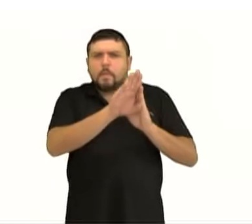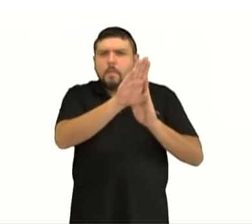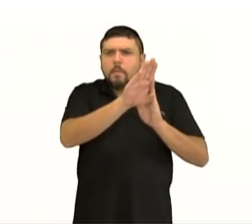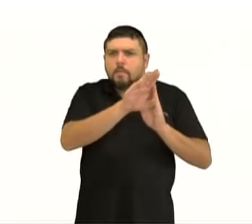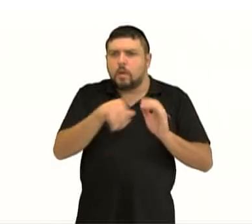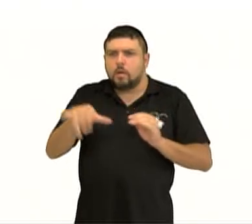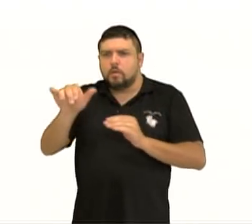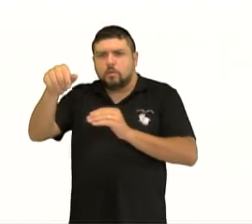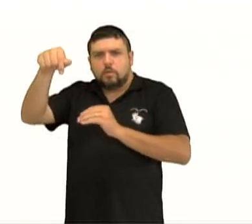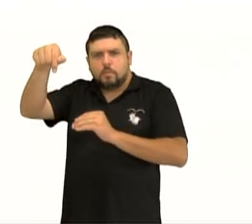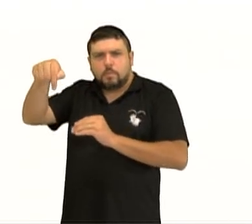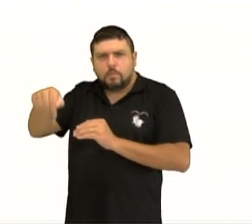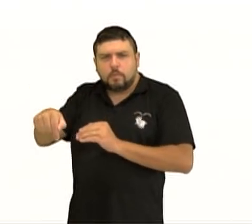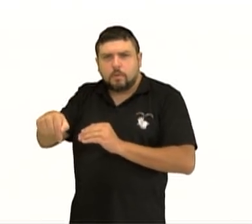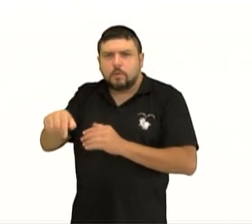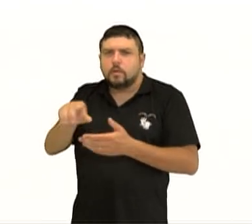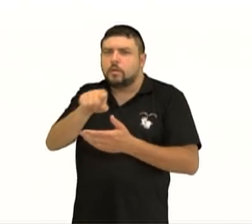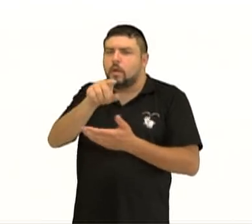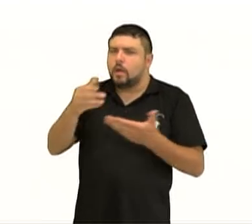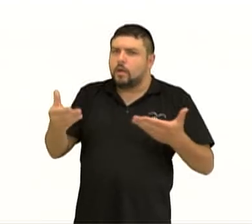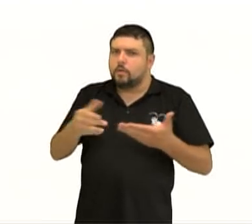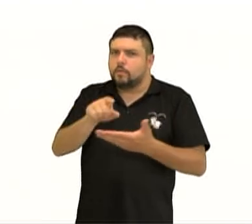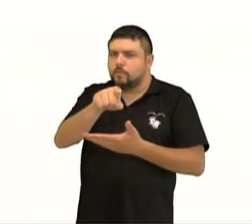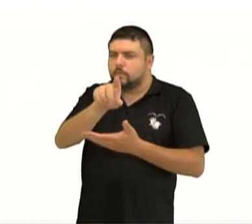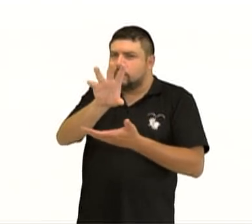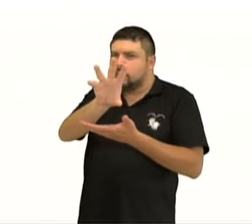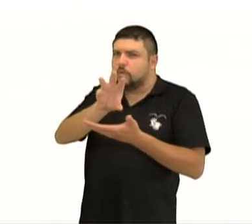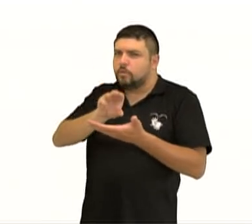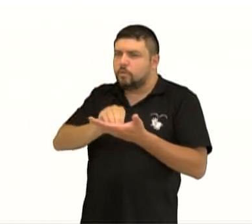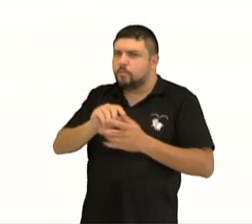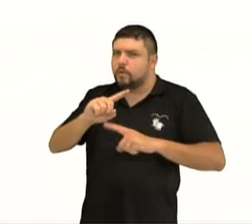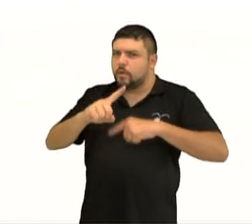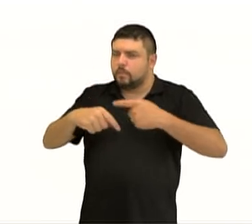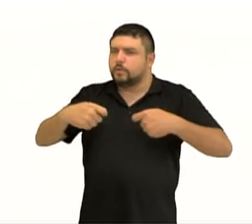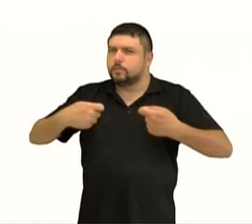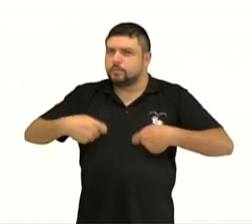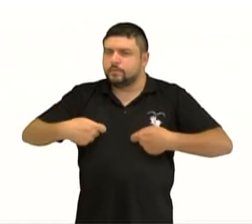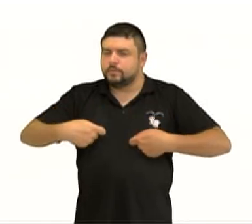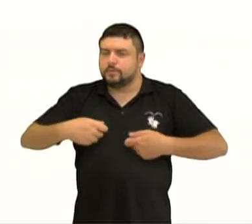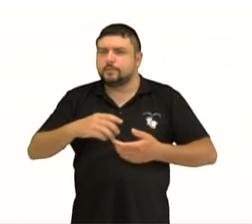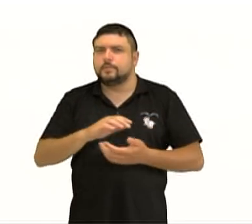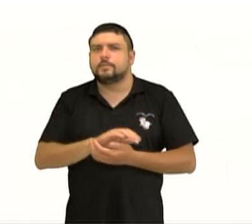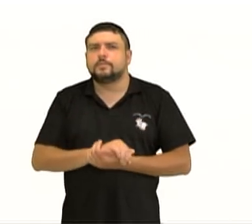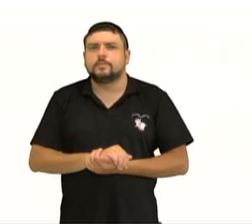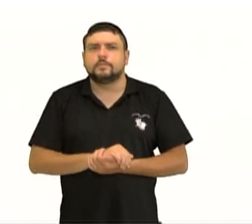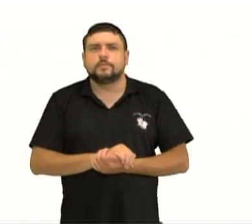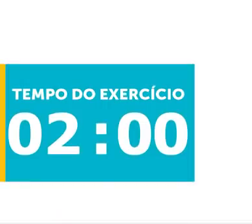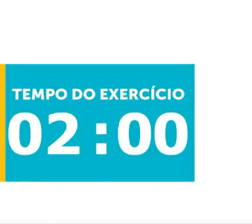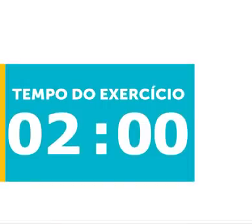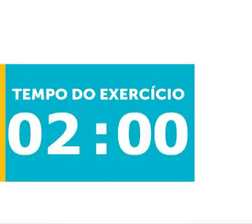que eu peço que você registre com carinho, que ele vai ser necessário até o final dessa aula ainda.